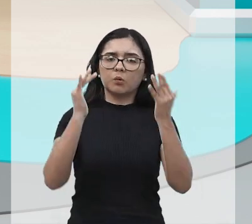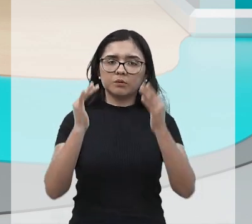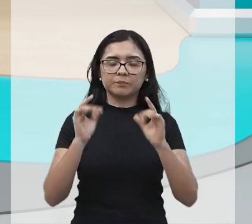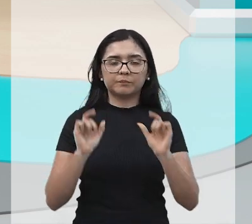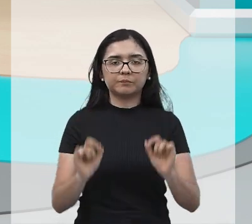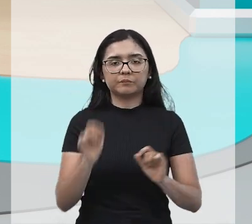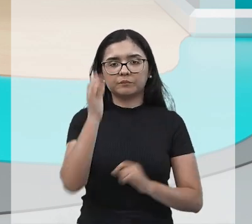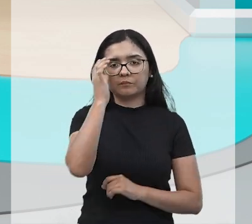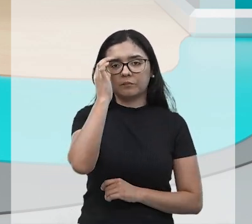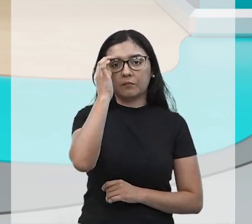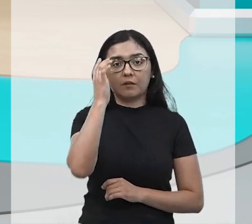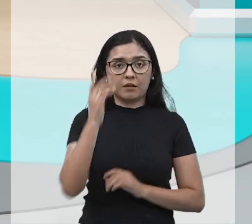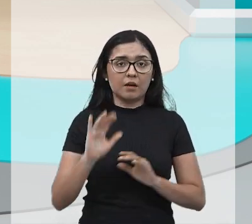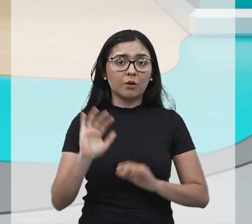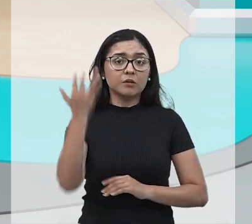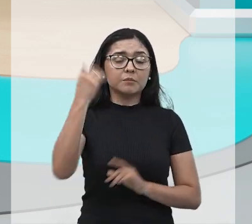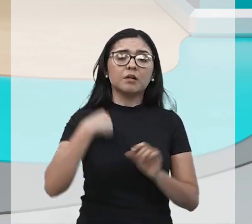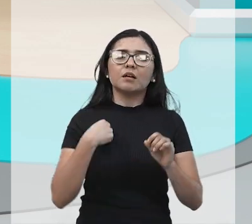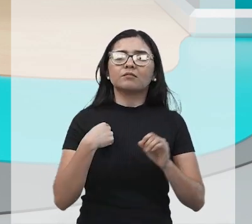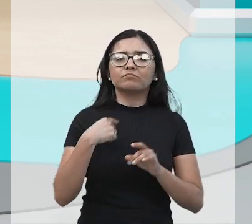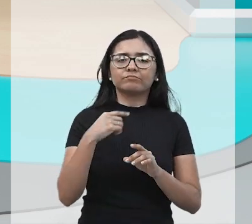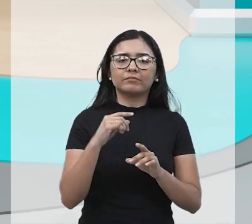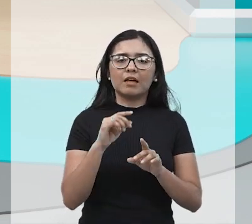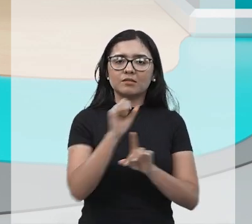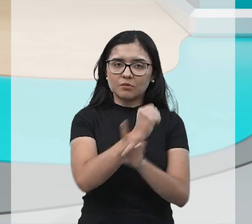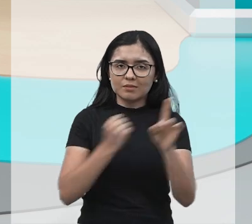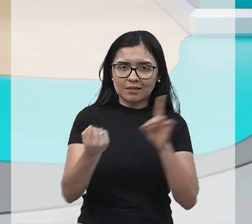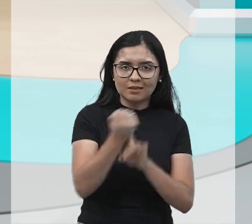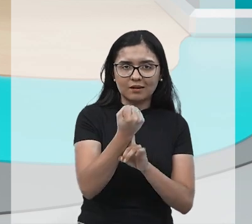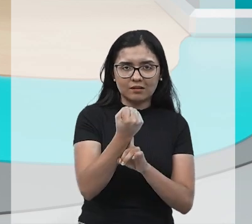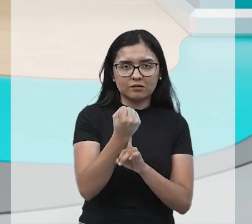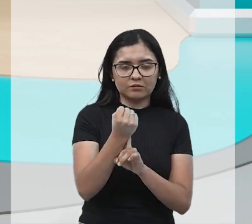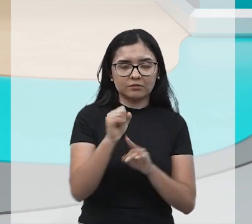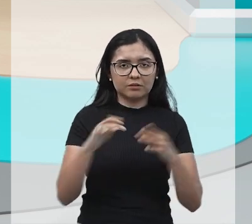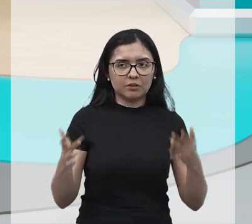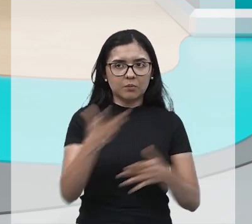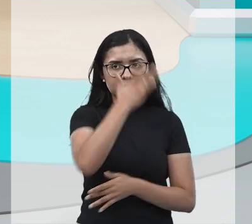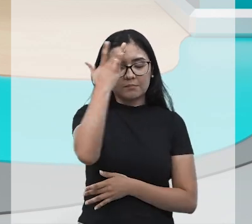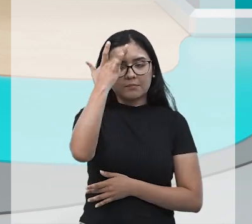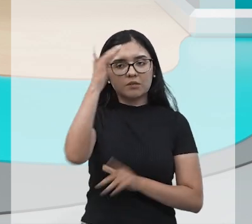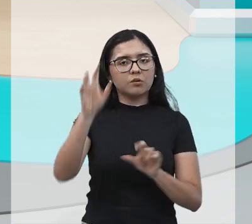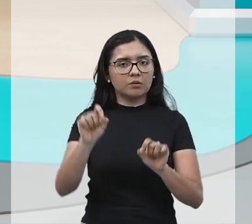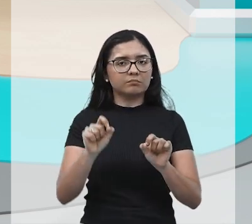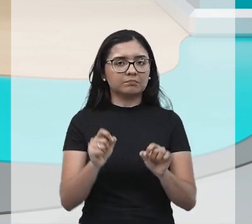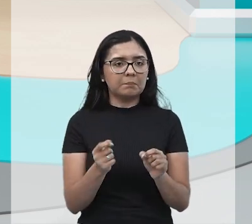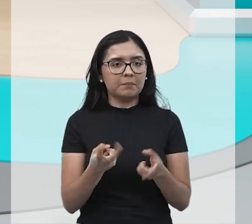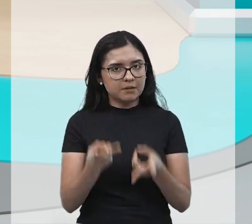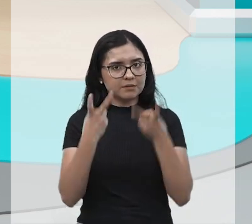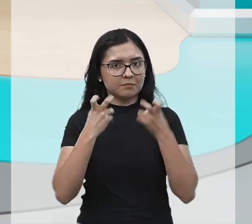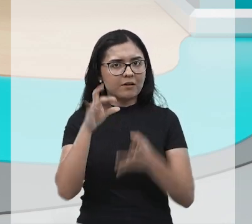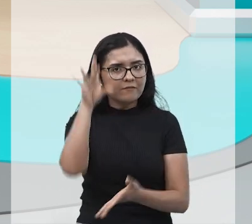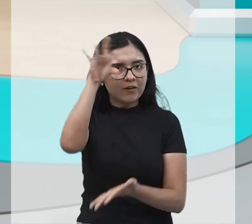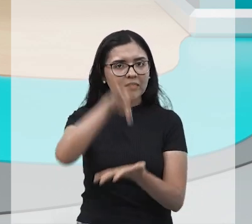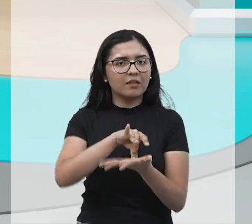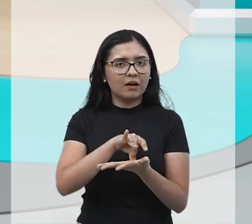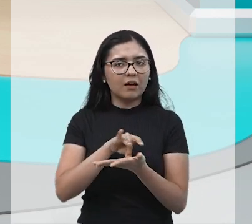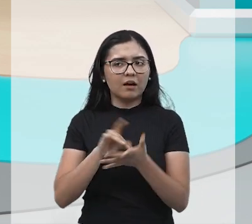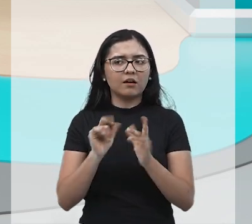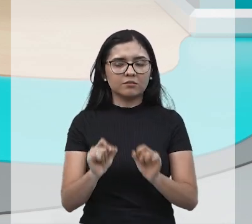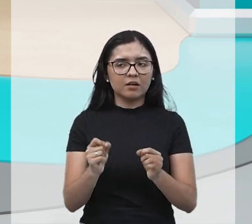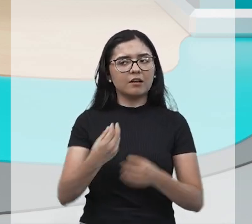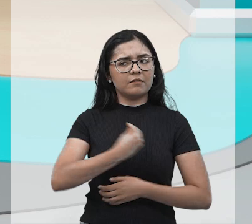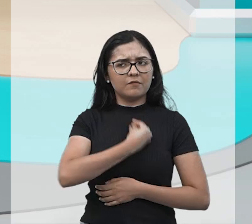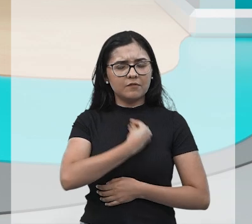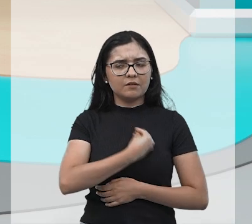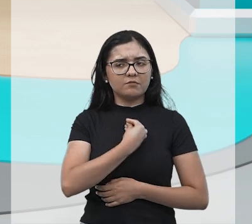situações da sociedade da época. Então, as pessoas acabavam se identificando com aquilo, porque elas viviam